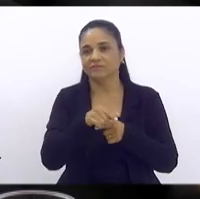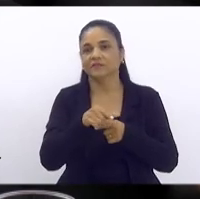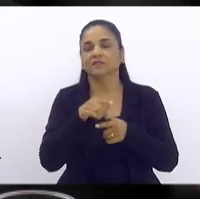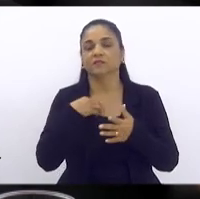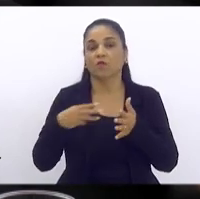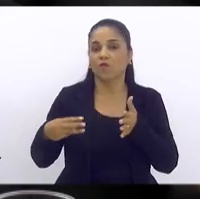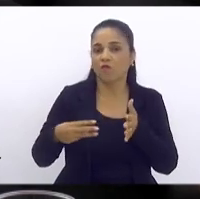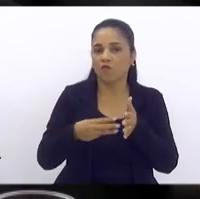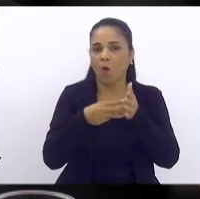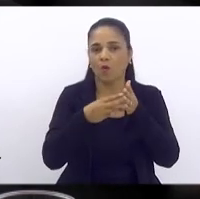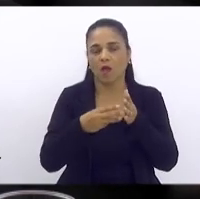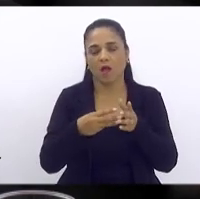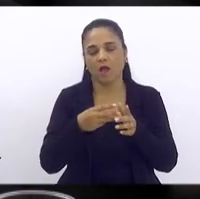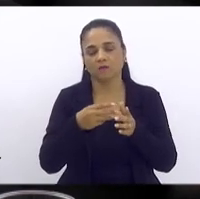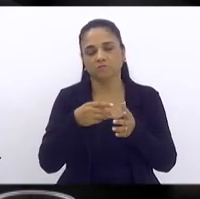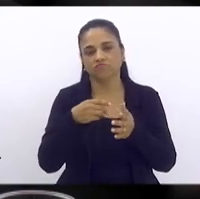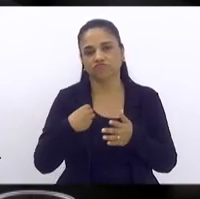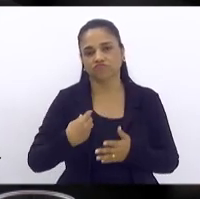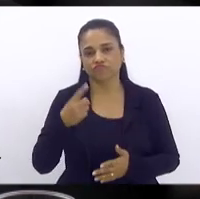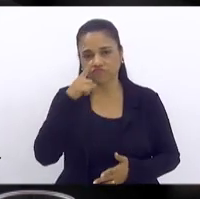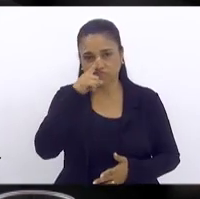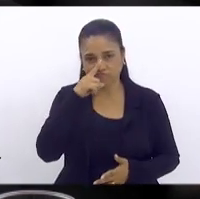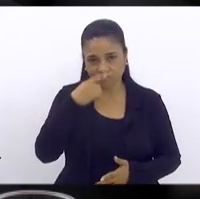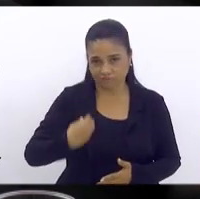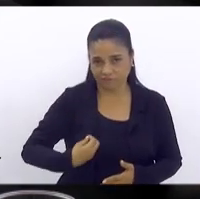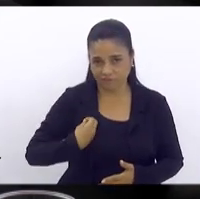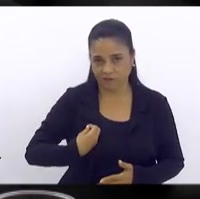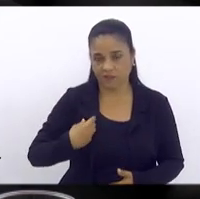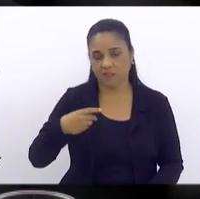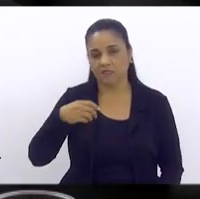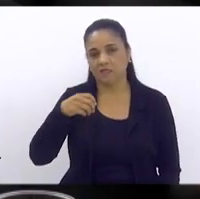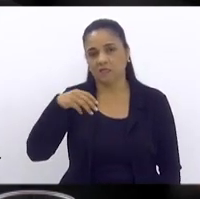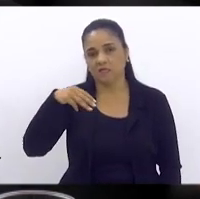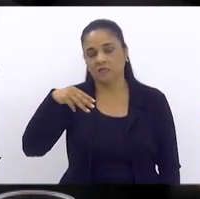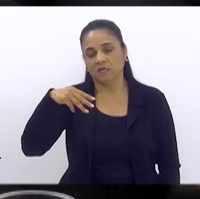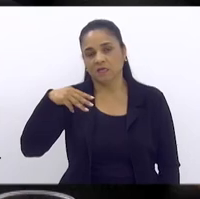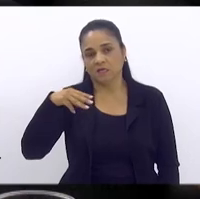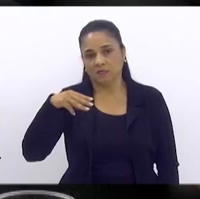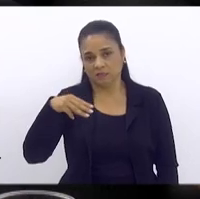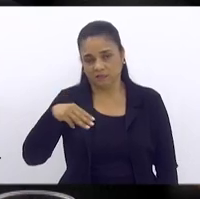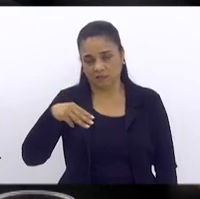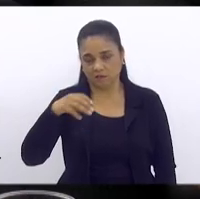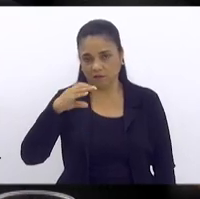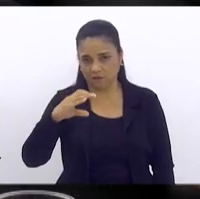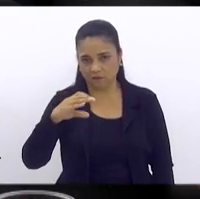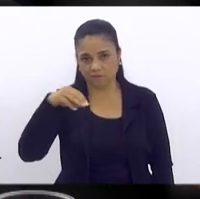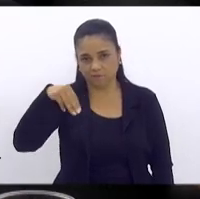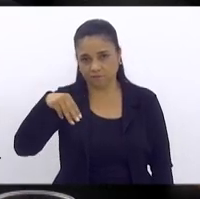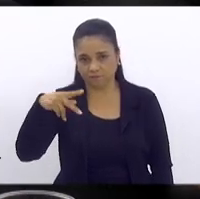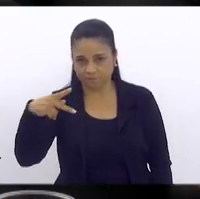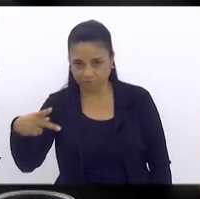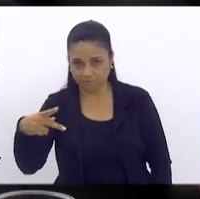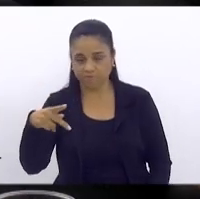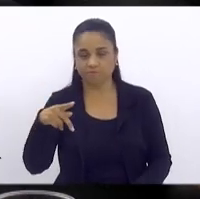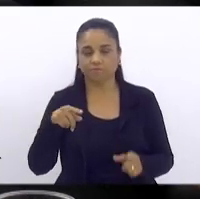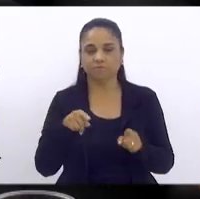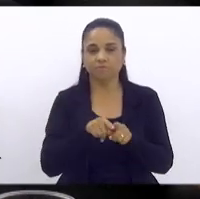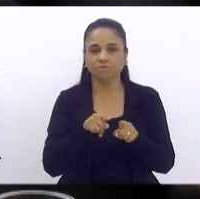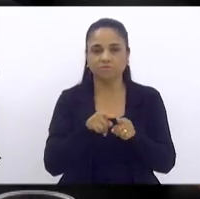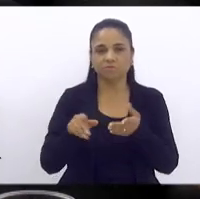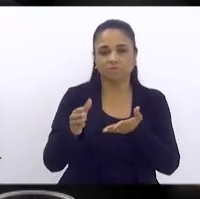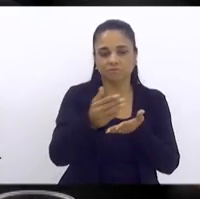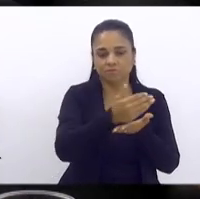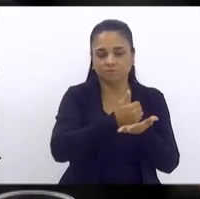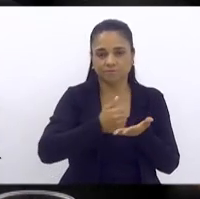né, de avaliação de risco de vida do CNJ-CNMP, que é importante. Ele tem perguntas ali que mapeiam esse fator